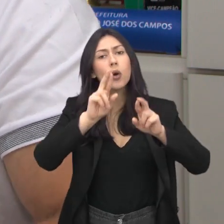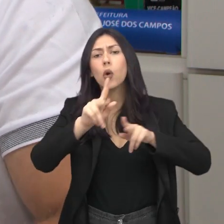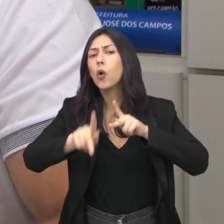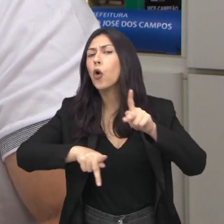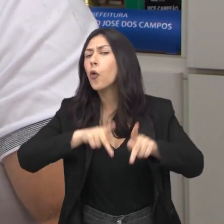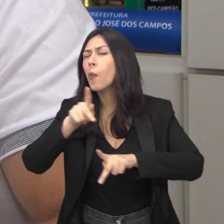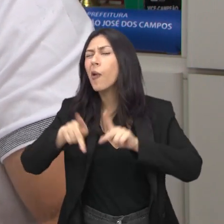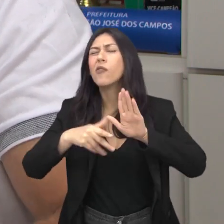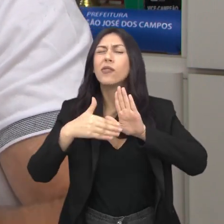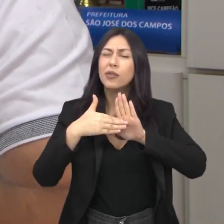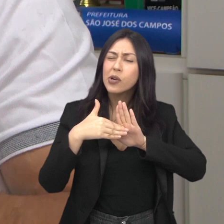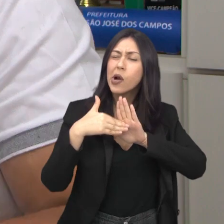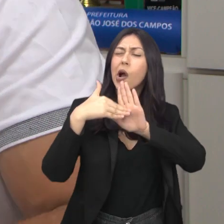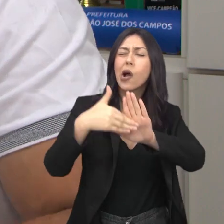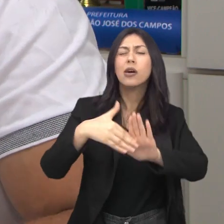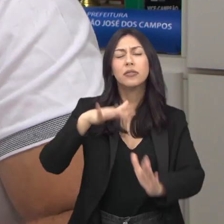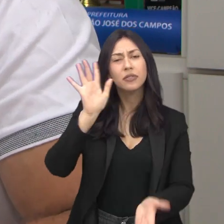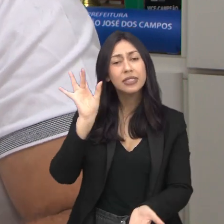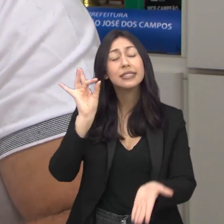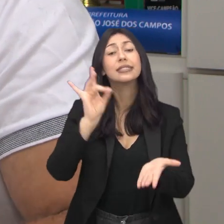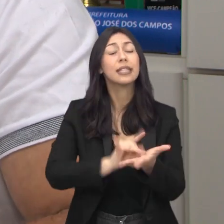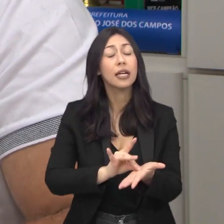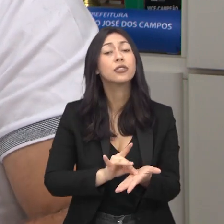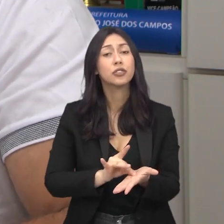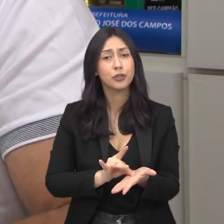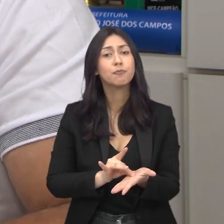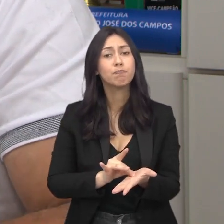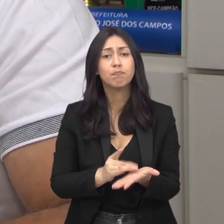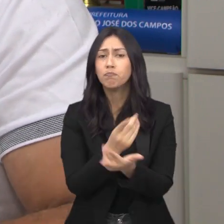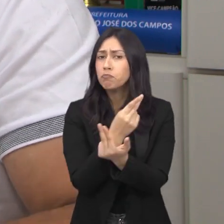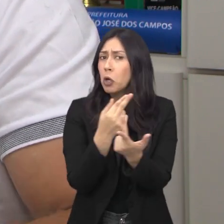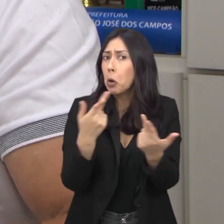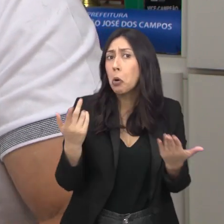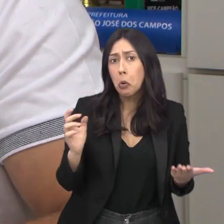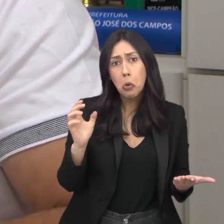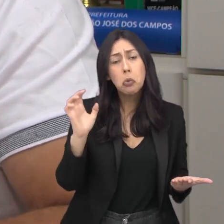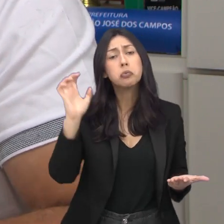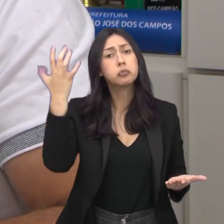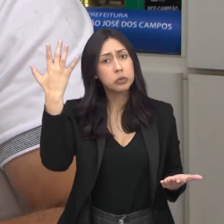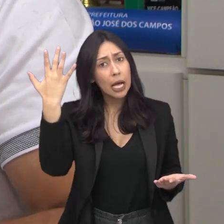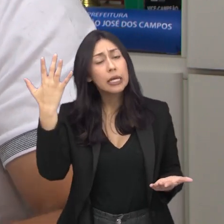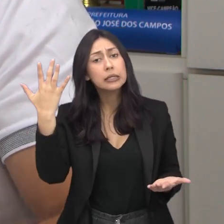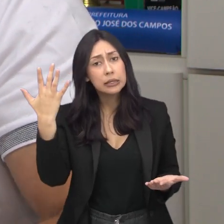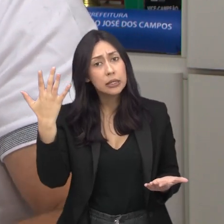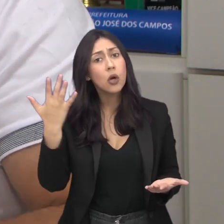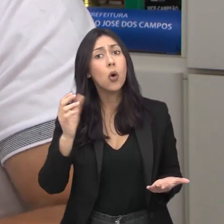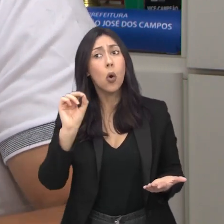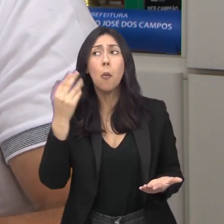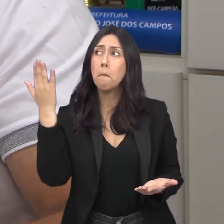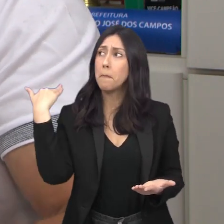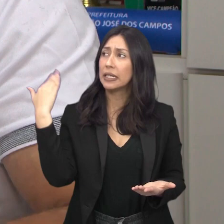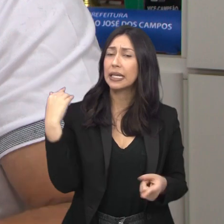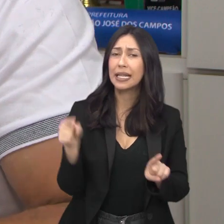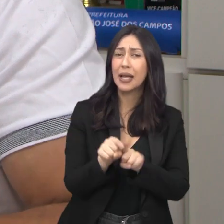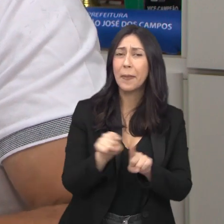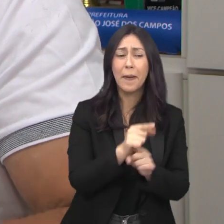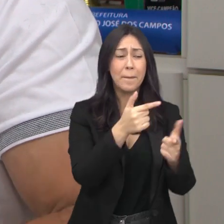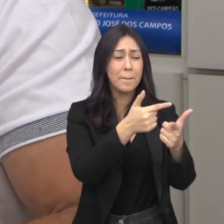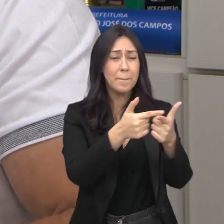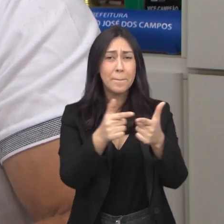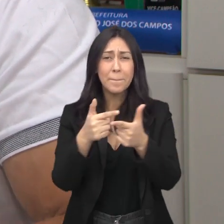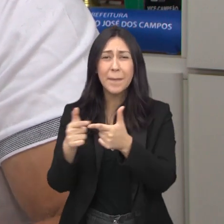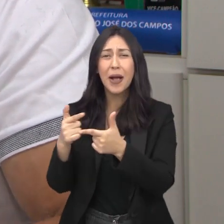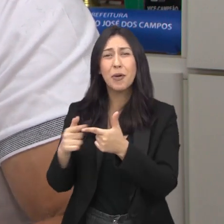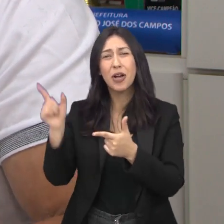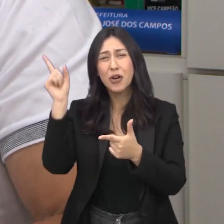o quanto que a população traz para a gente aqui, várias situações que estão ocorrendo, que ocorreram, algumas